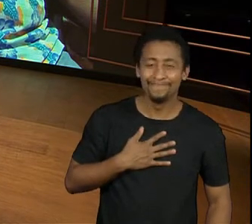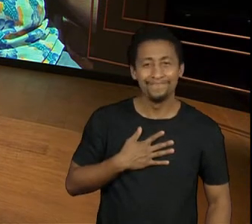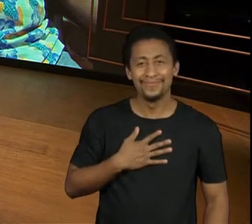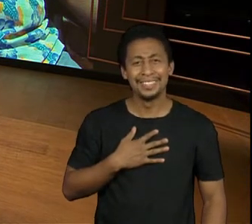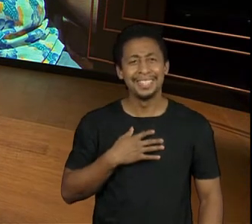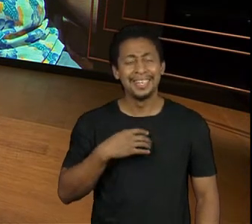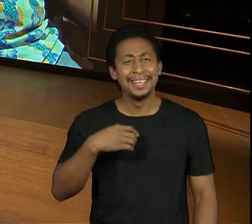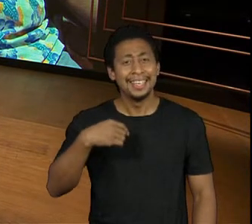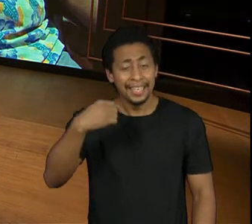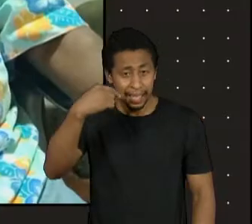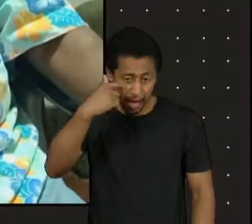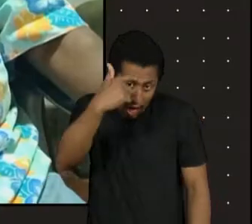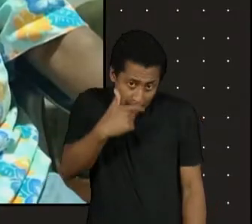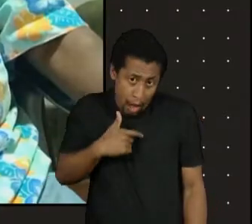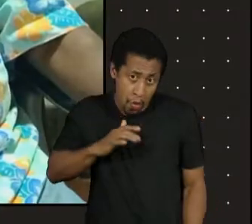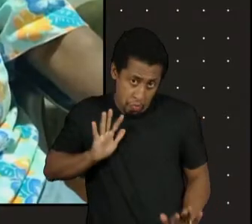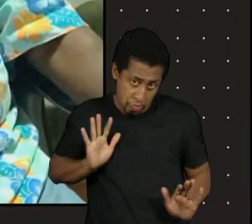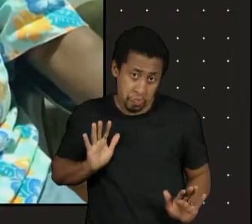eu era um